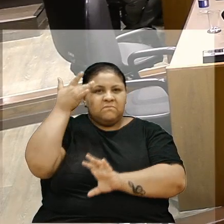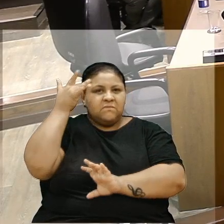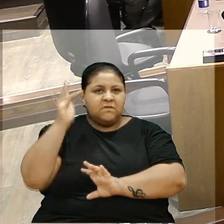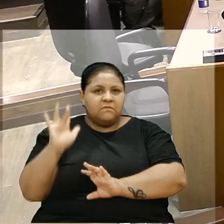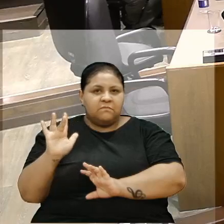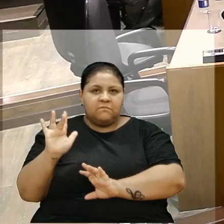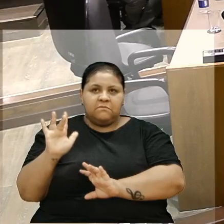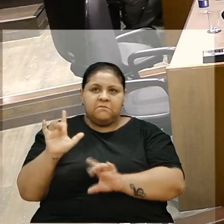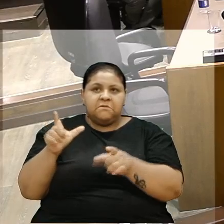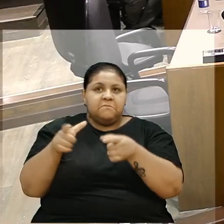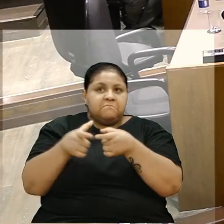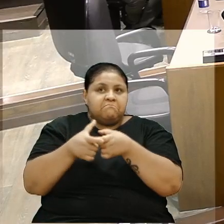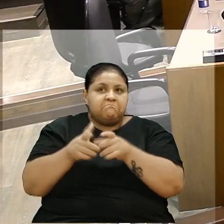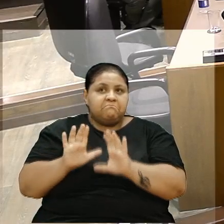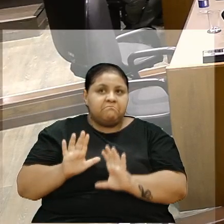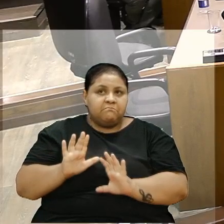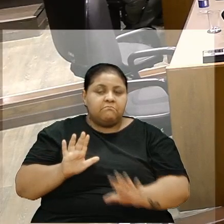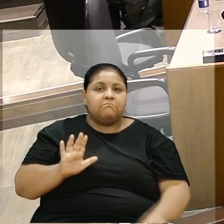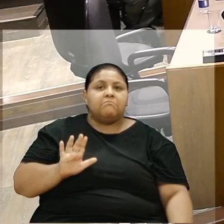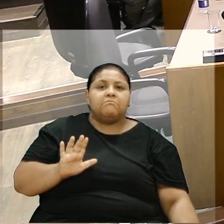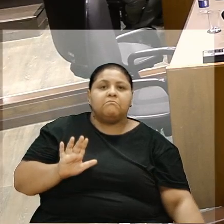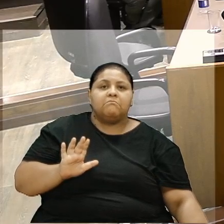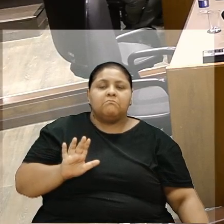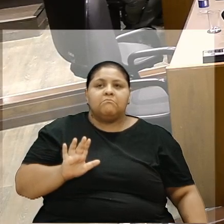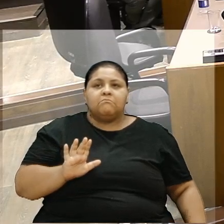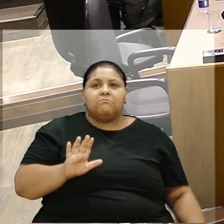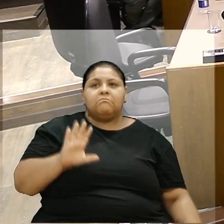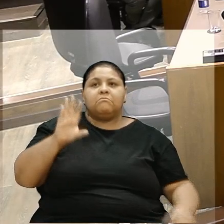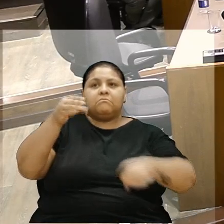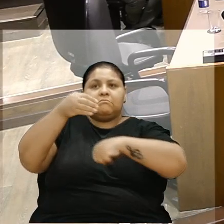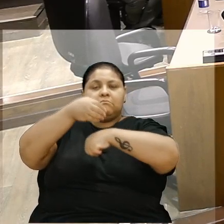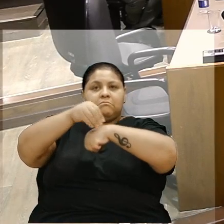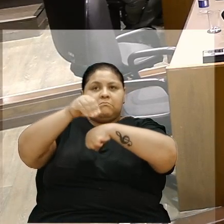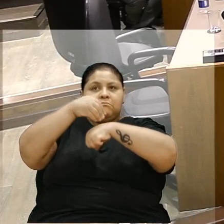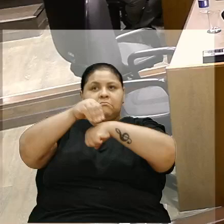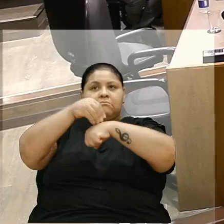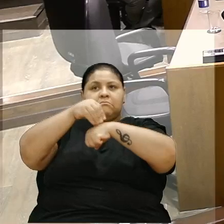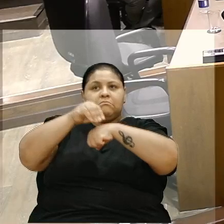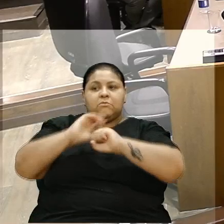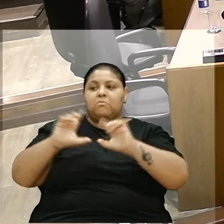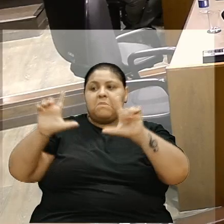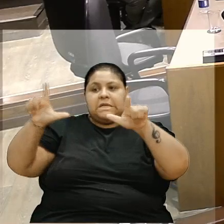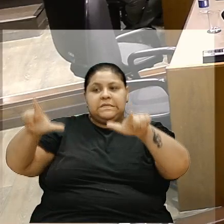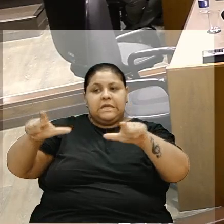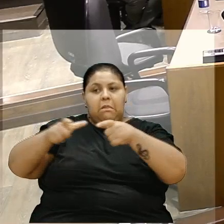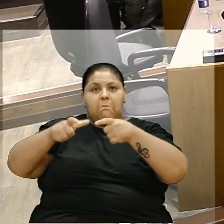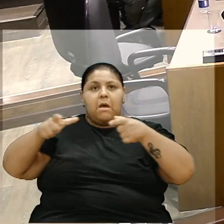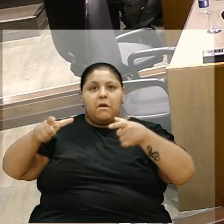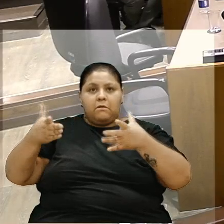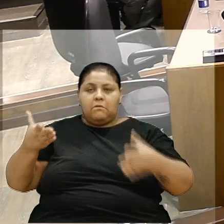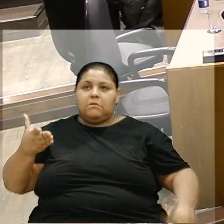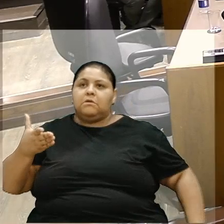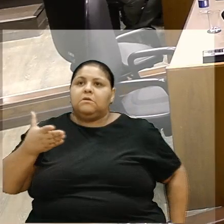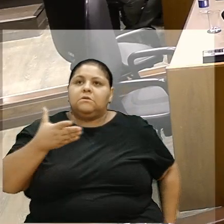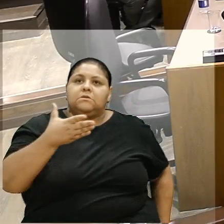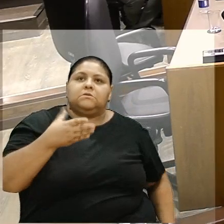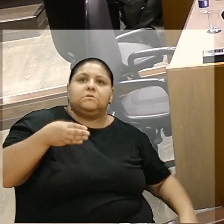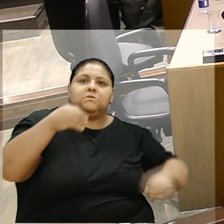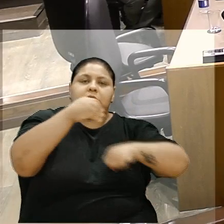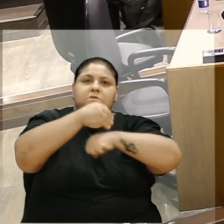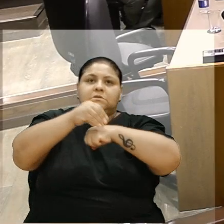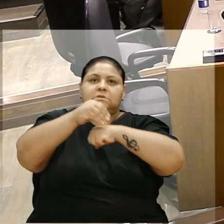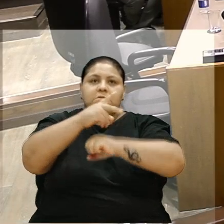não vai ficar pequeno. Daqui a pouco sugiro a Vossa Excelência alguma sala um pouco maior. Sugiro a sala da presidência daqui a